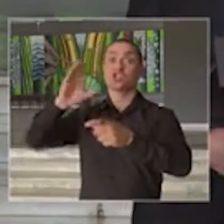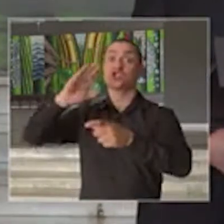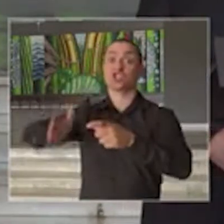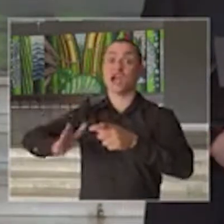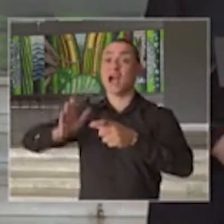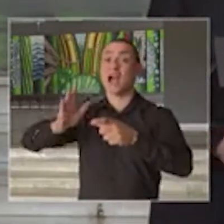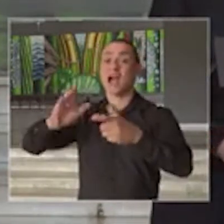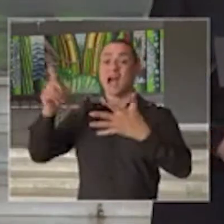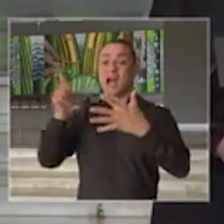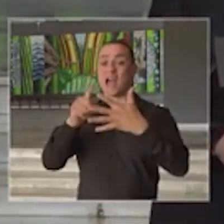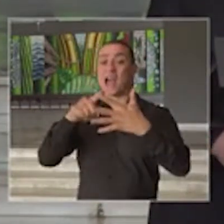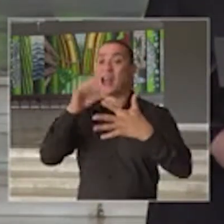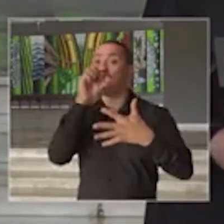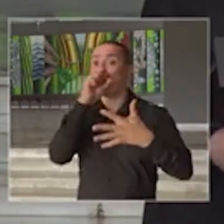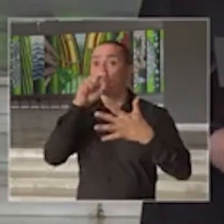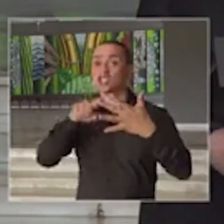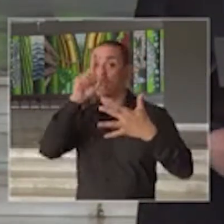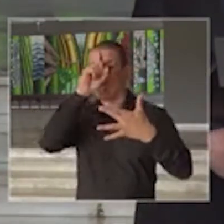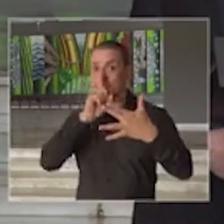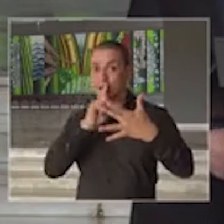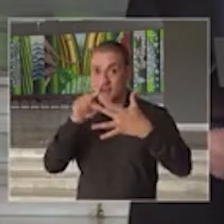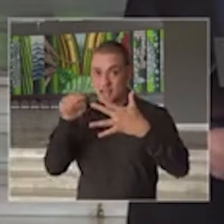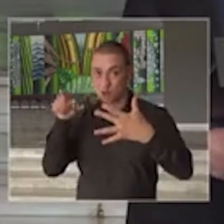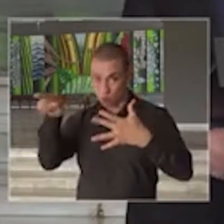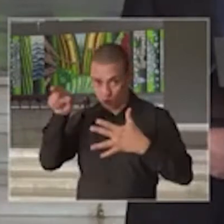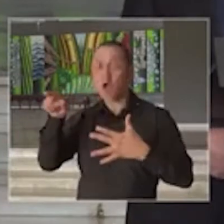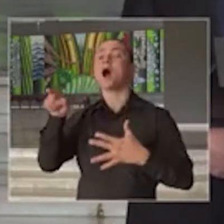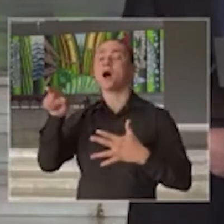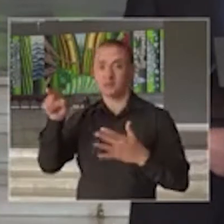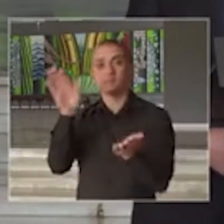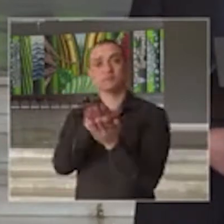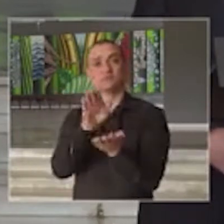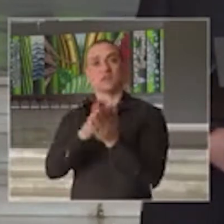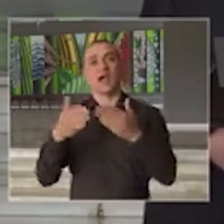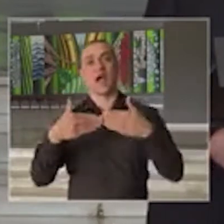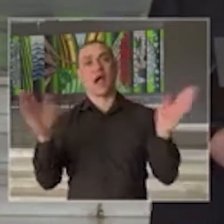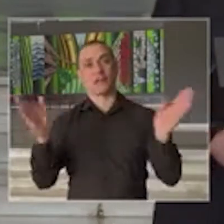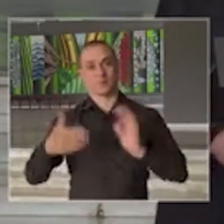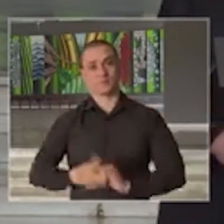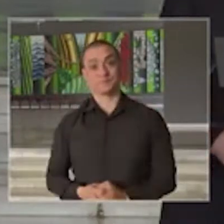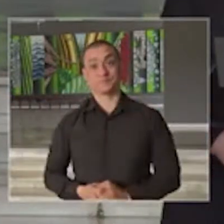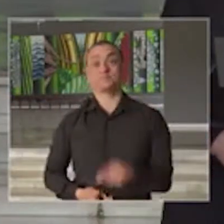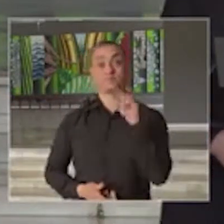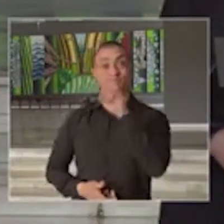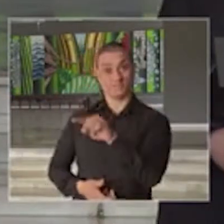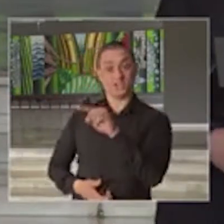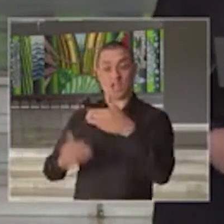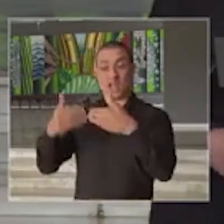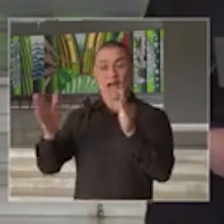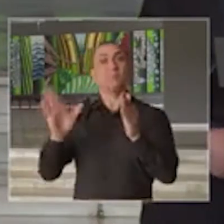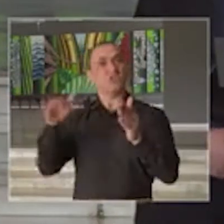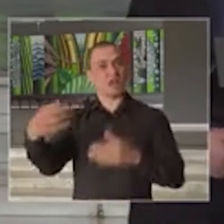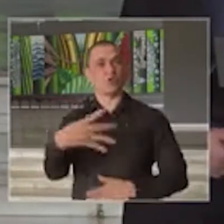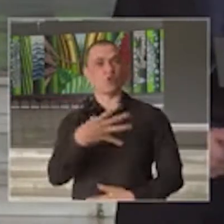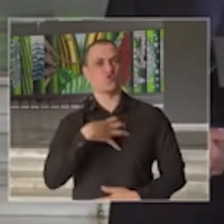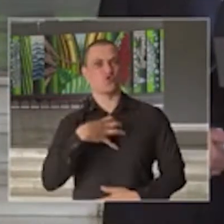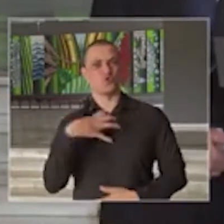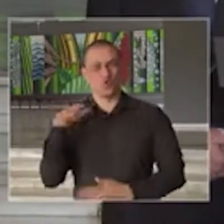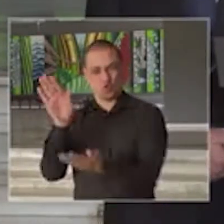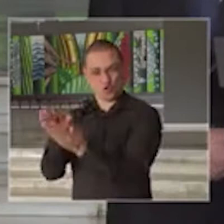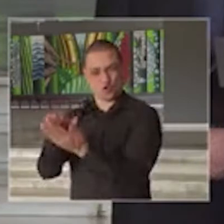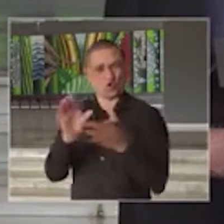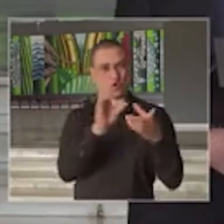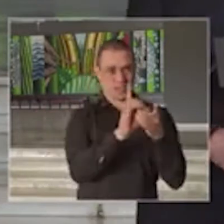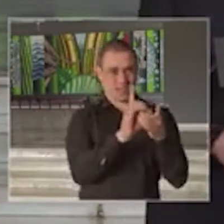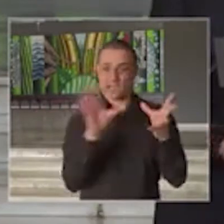da fase de laranja da fase amarelo os postos do poupatempo e ele já serão abertos dentro desse novo modelo